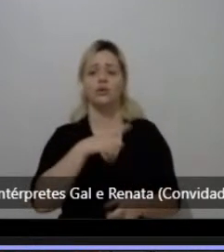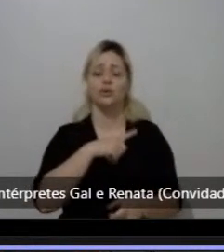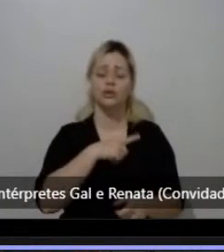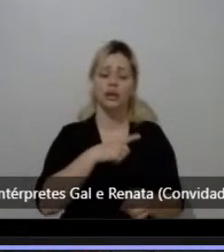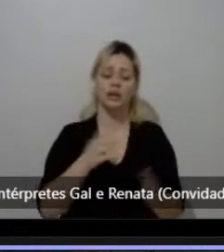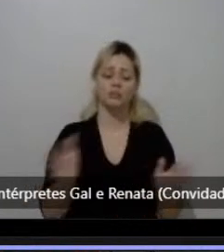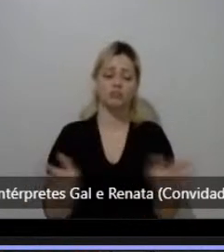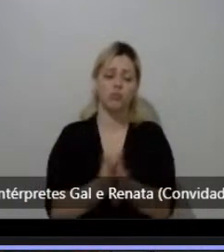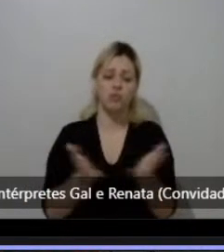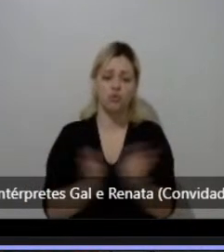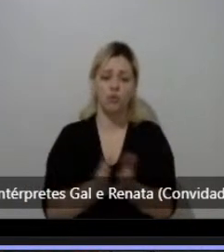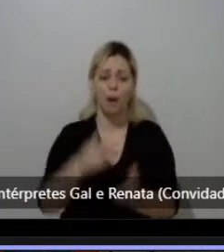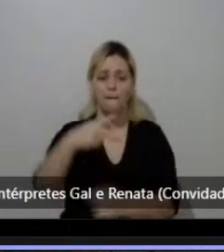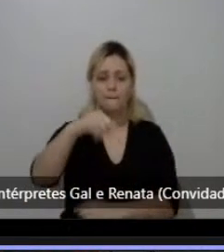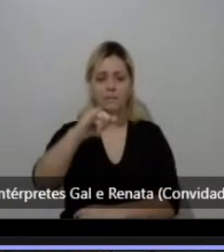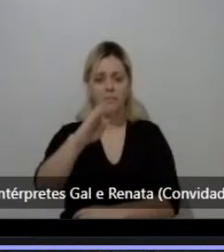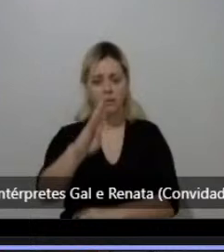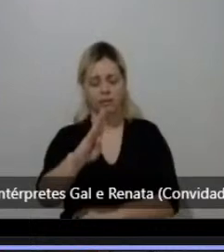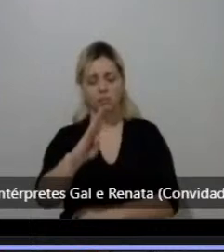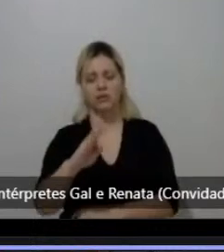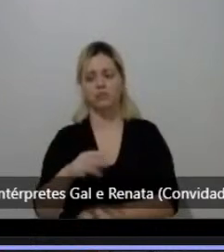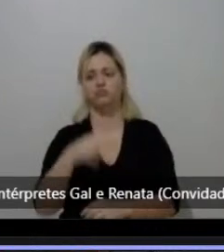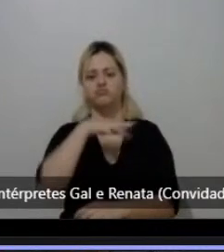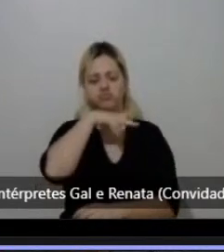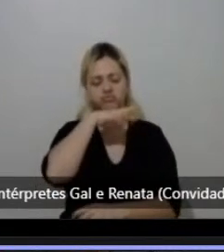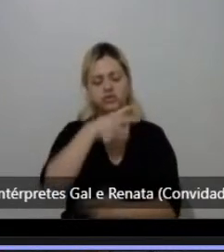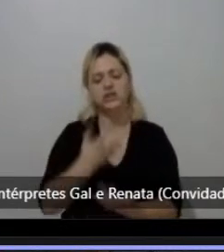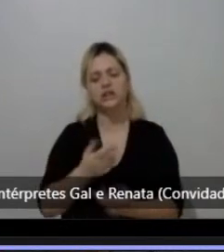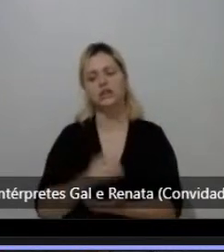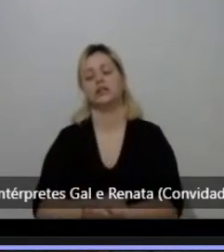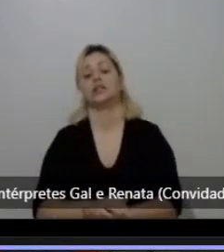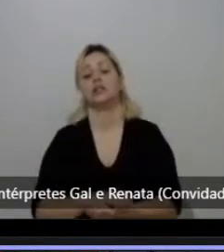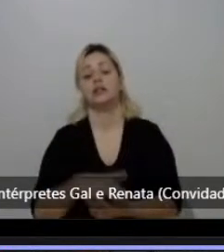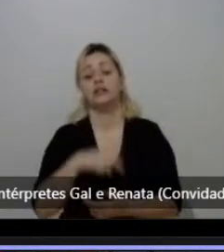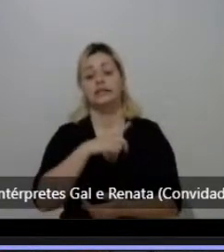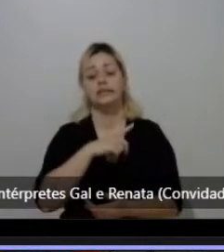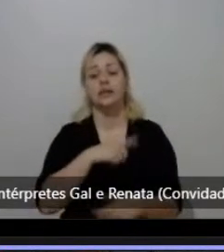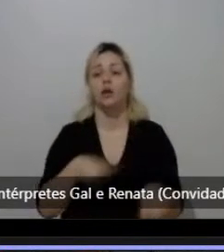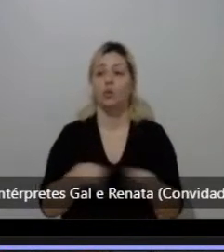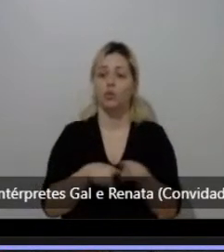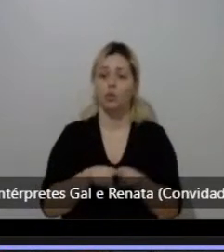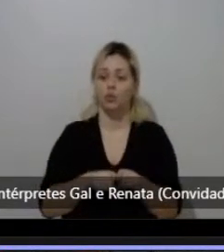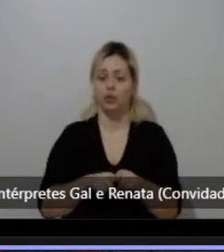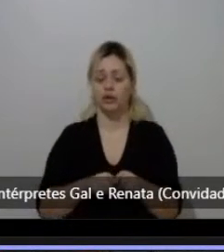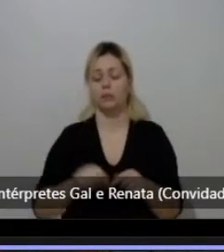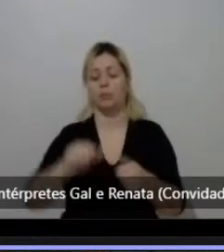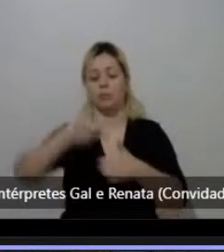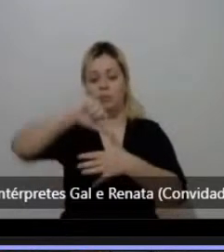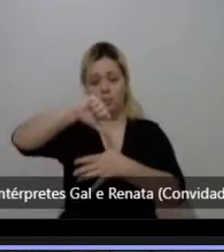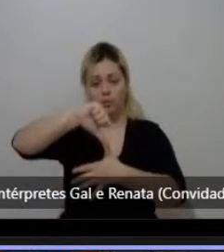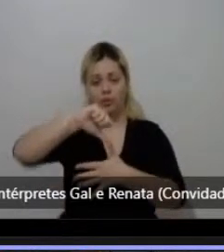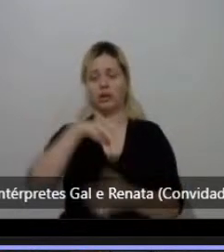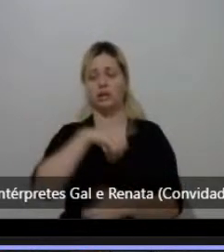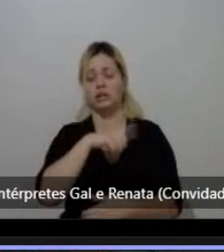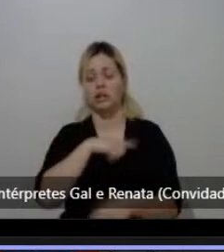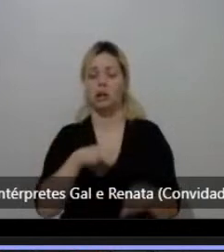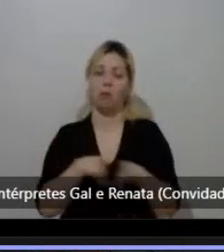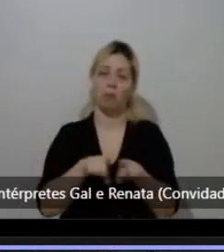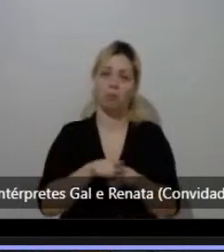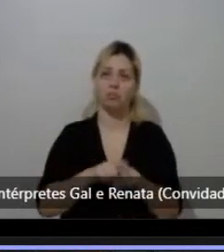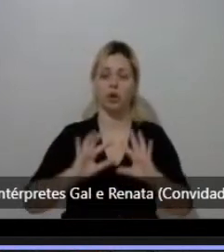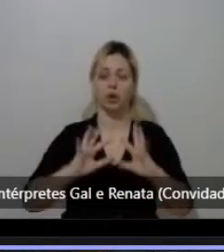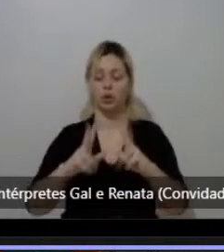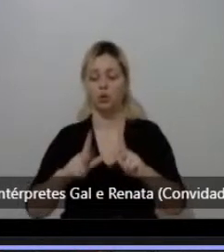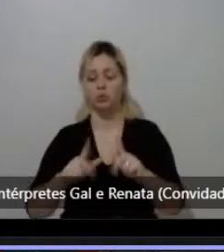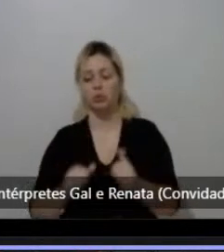crime, né? Então, a Maristela Svampa já denunciou isso também no aspecto da América Latina. E entre outros autores, né, a